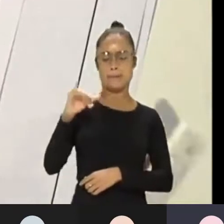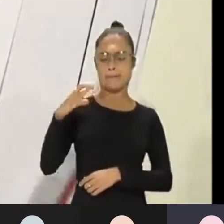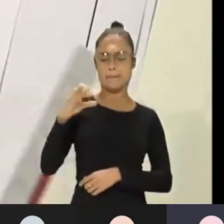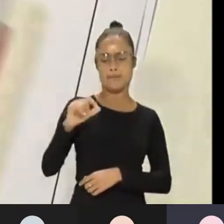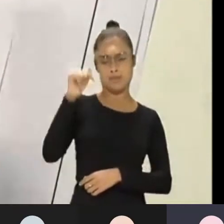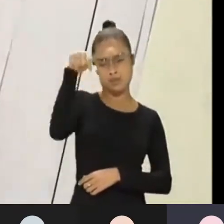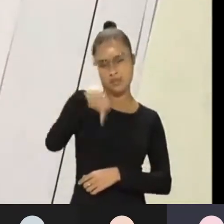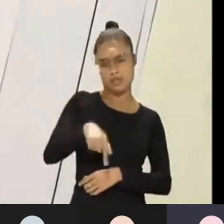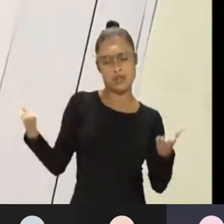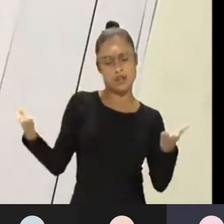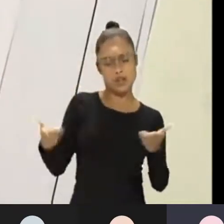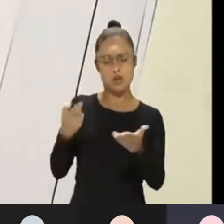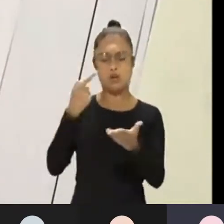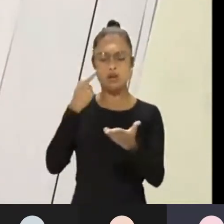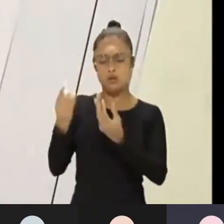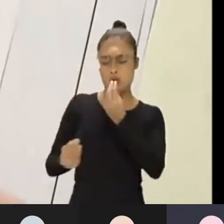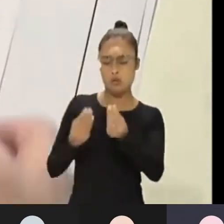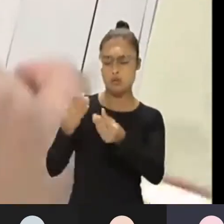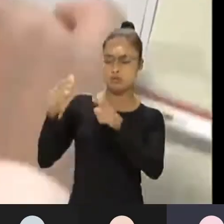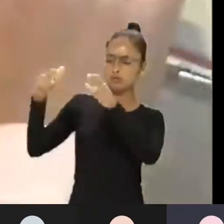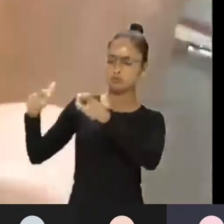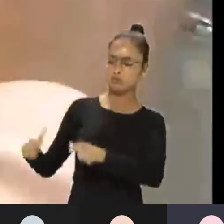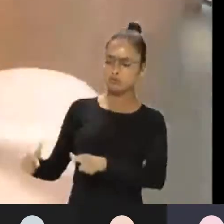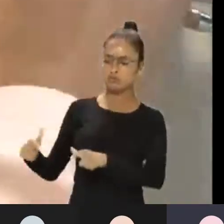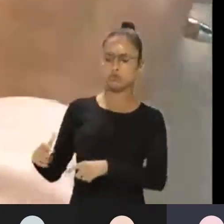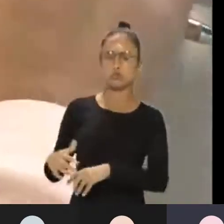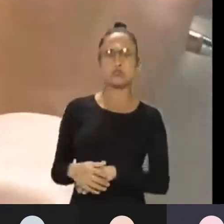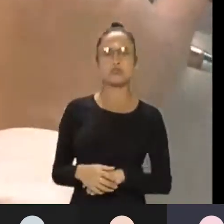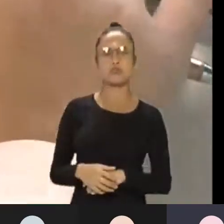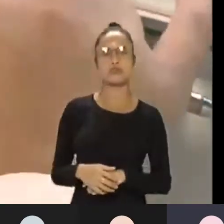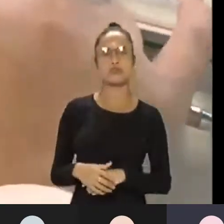espacial, então eu posso tirar essa medida.